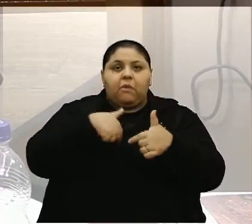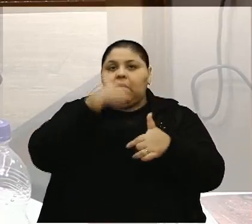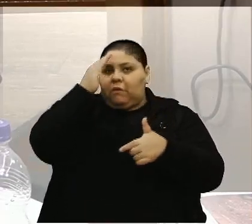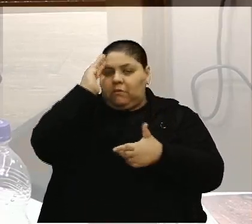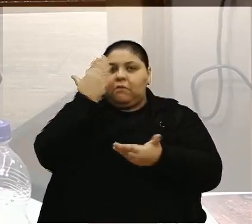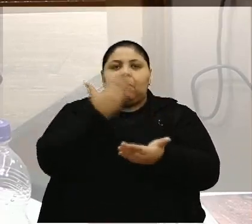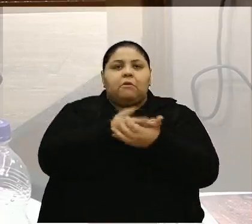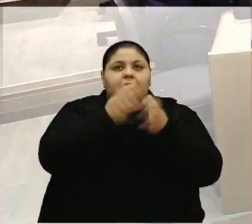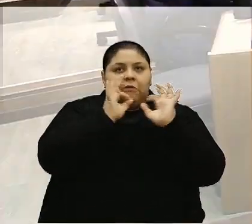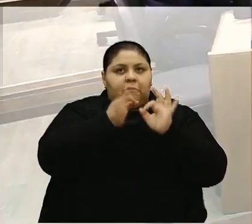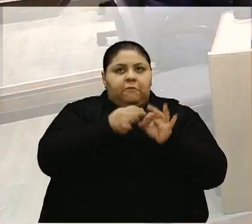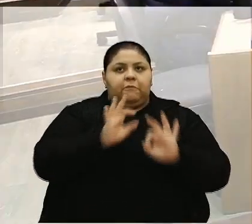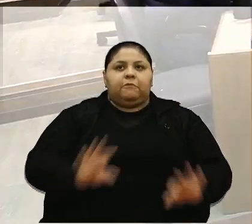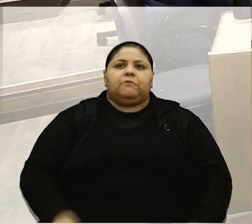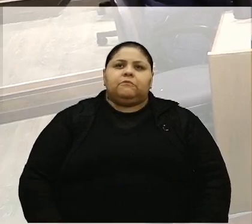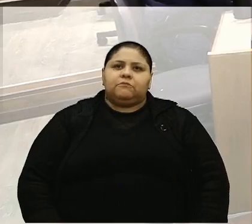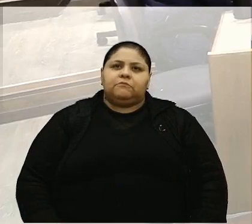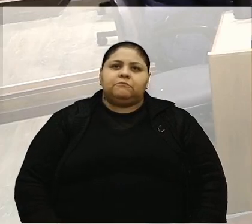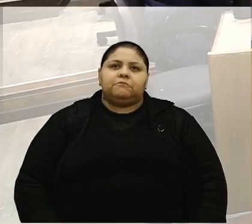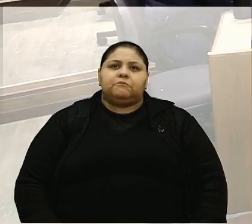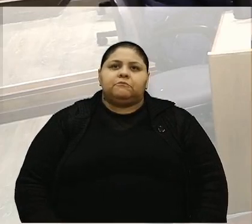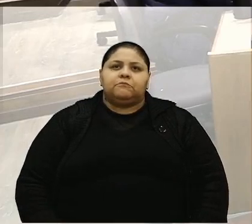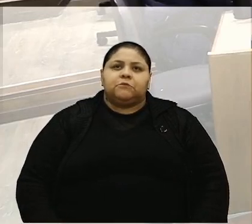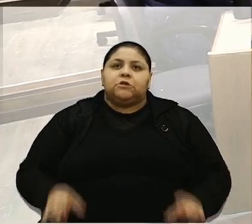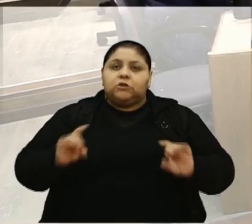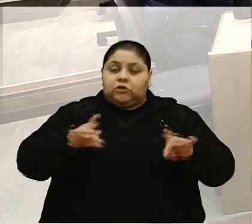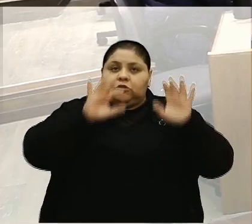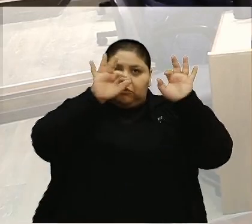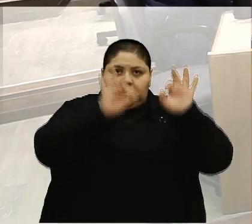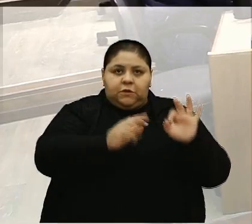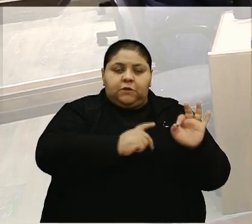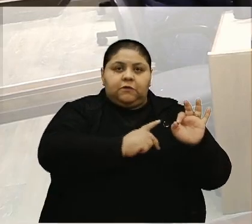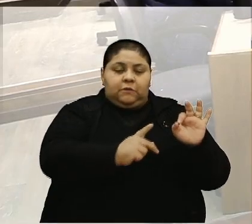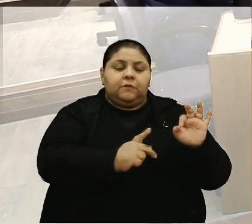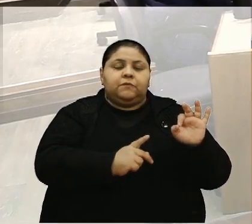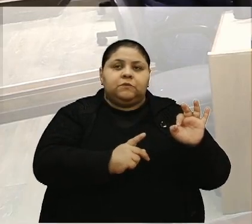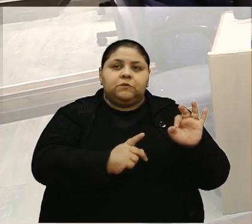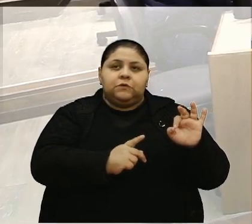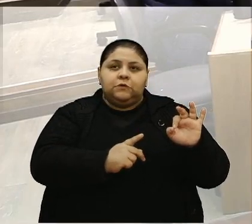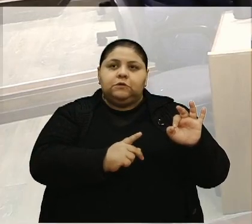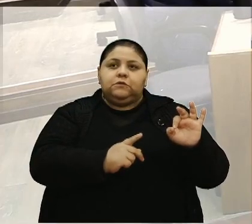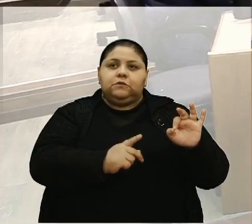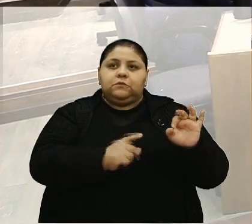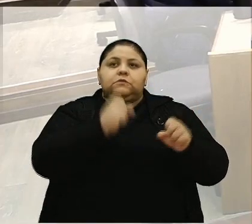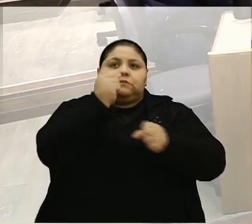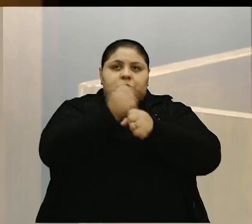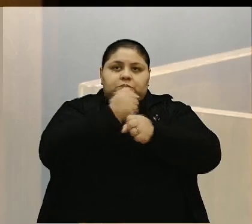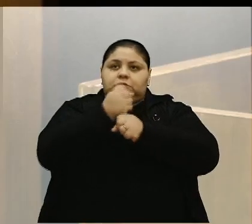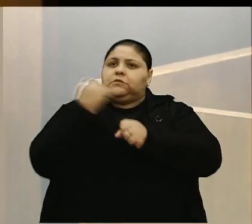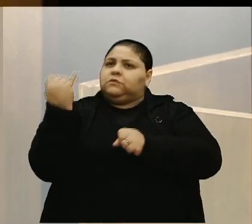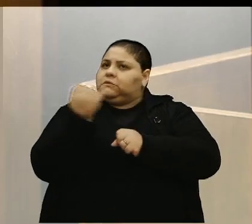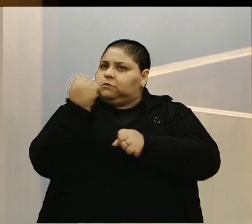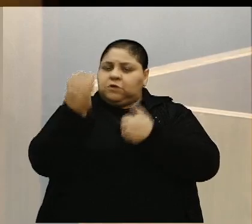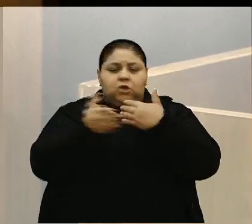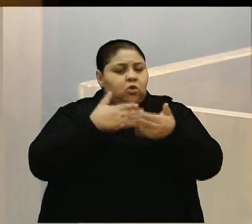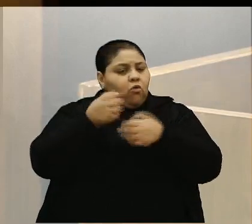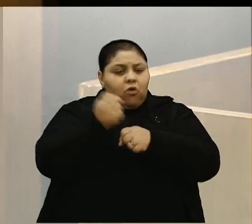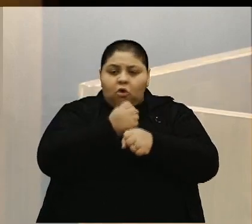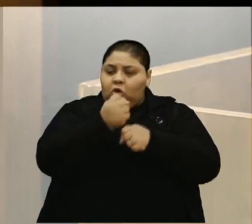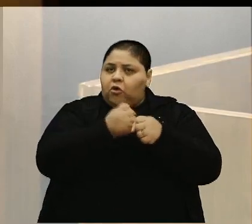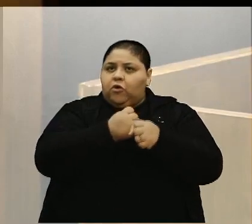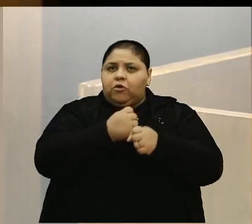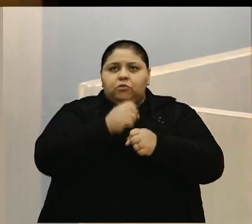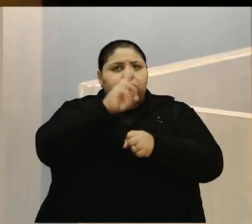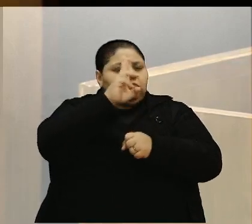no caminho certo. Eu não tenho dúvida, só para concluir, presidente, que as obras são importantes e qualquer obra é importante. Eu